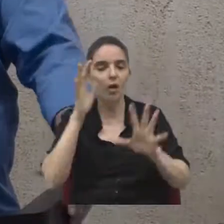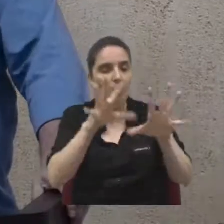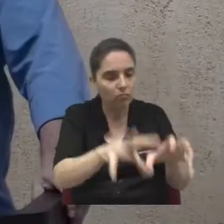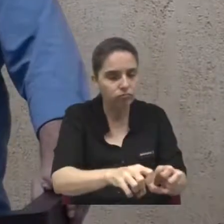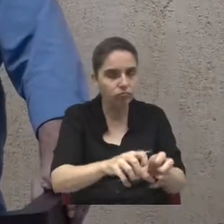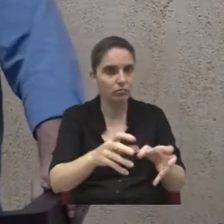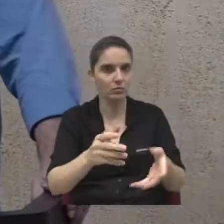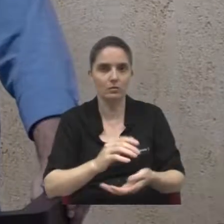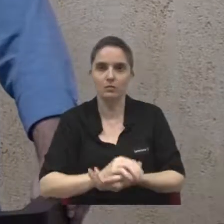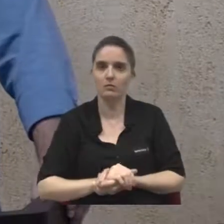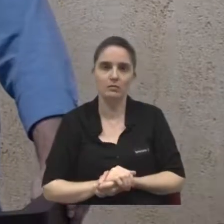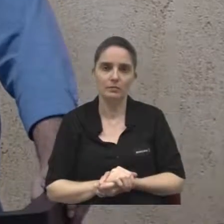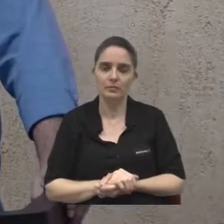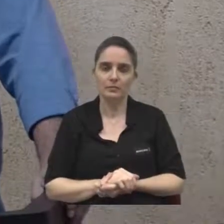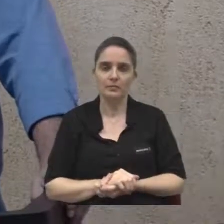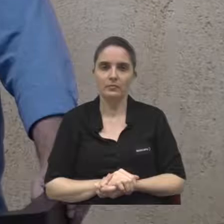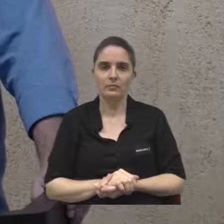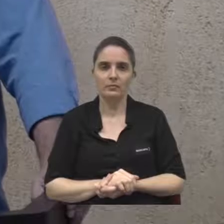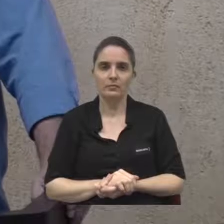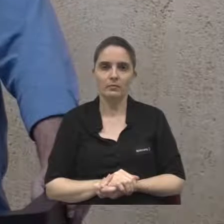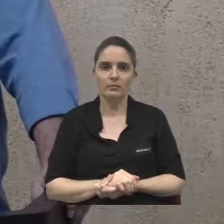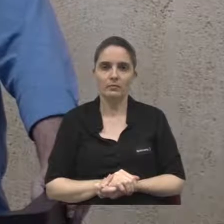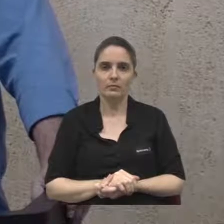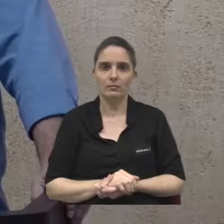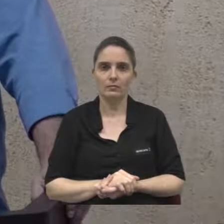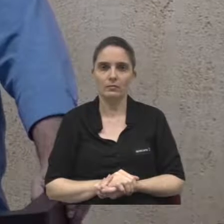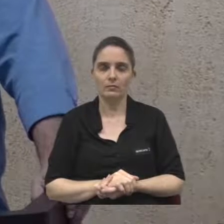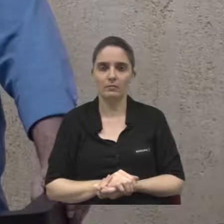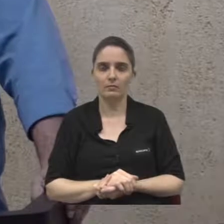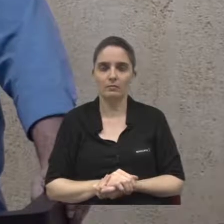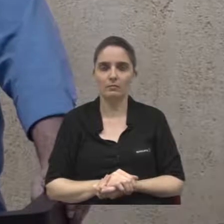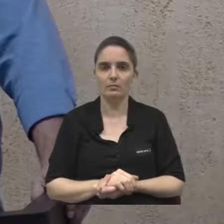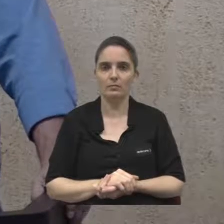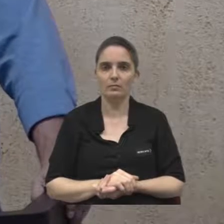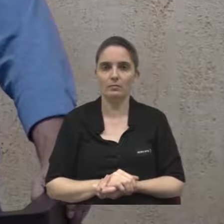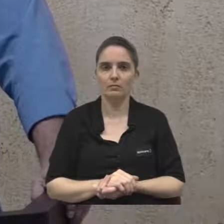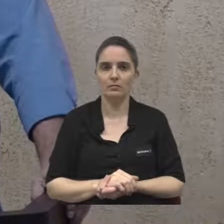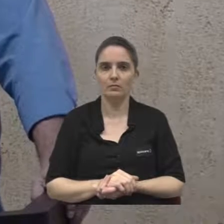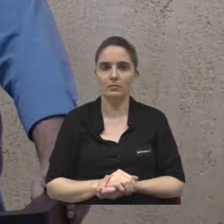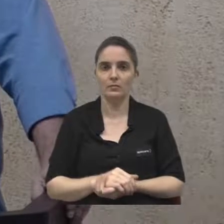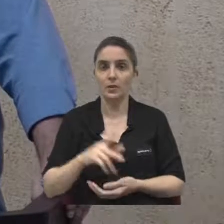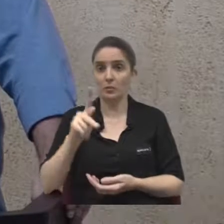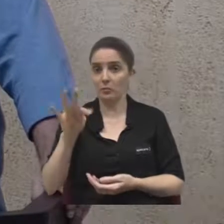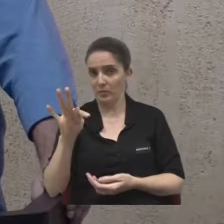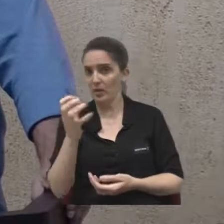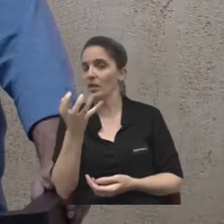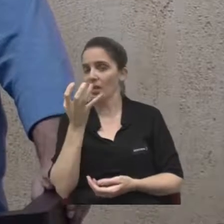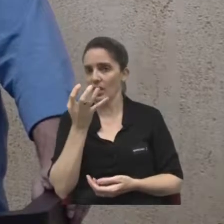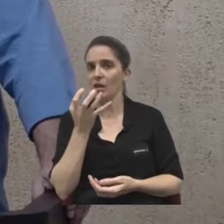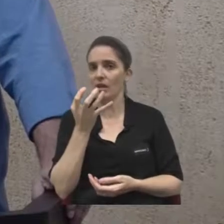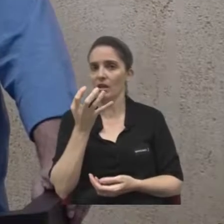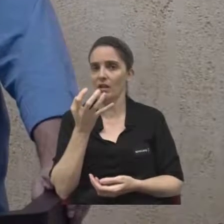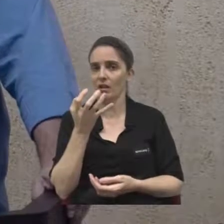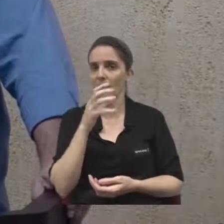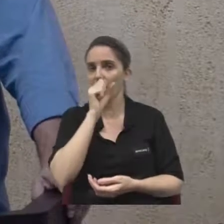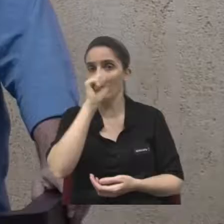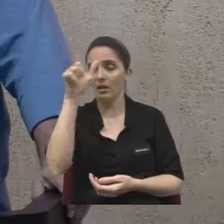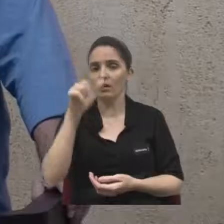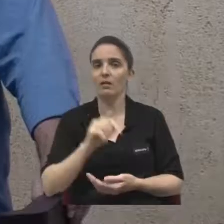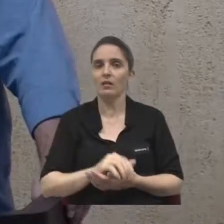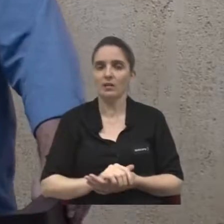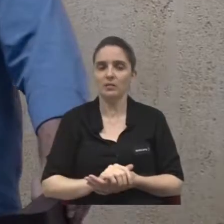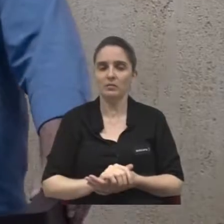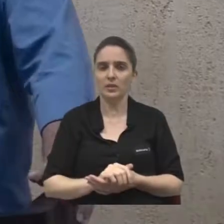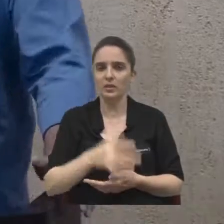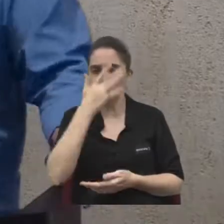como queria fazer, daí isso aqui vira terra sem lei, como o PT sempre quis. que isso aqui virasse uma Venezuela. Então fica aqui minha revolta, senhor